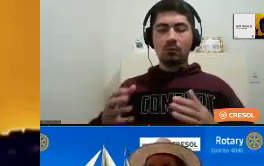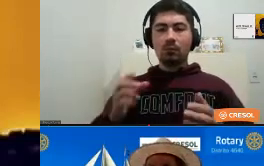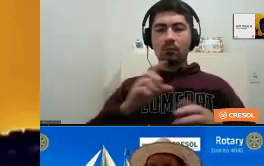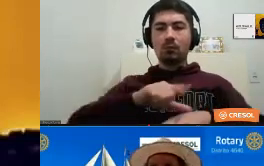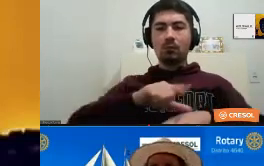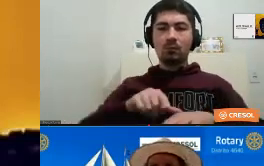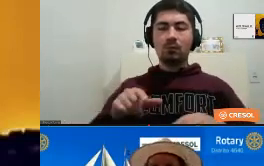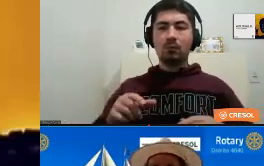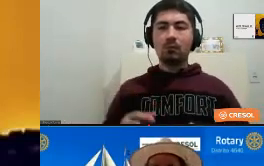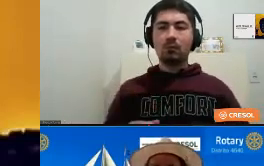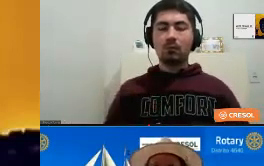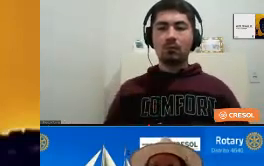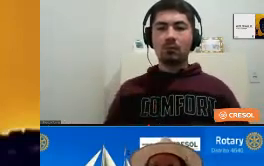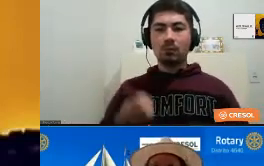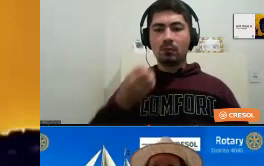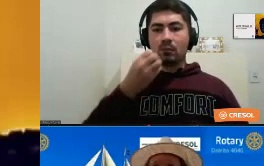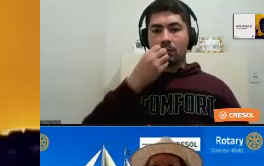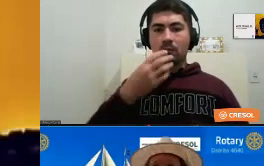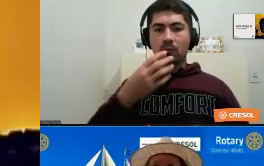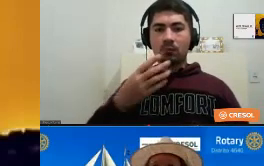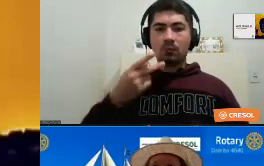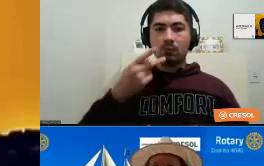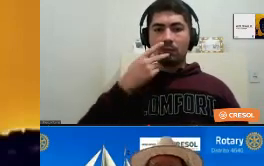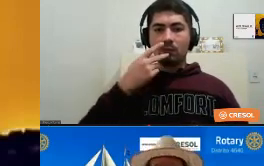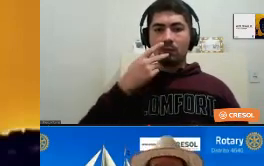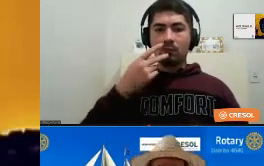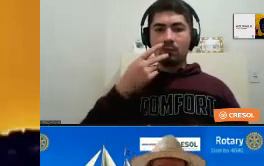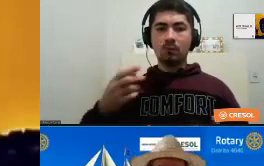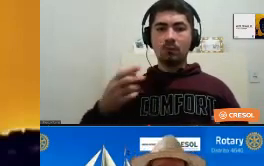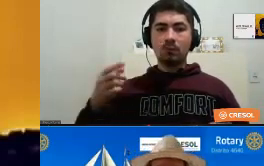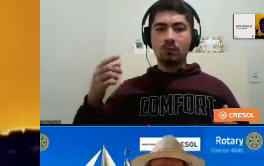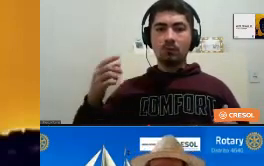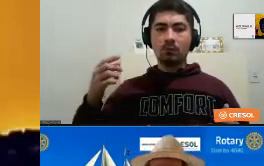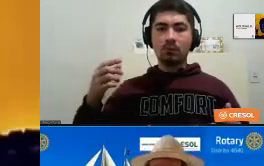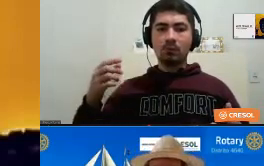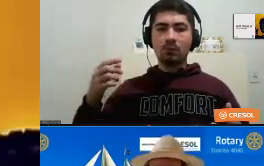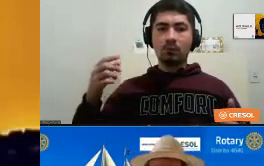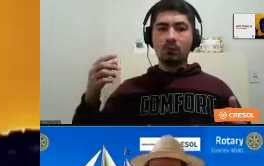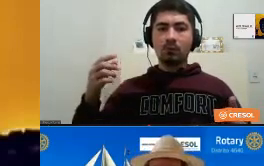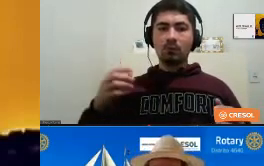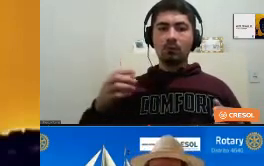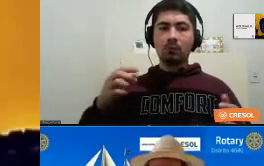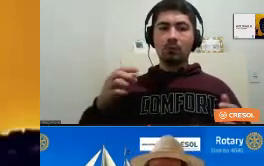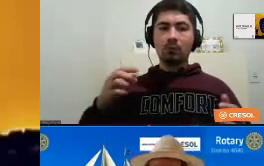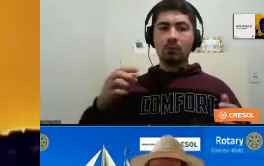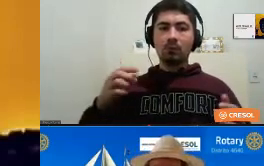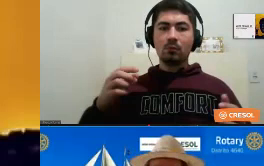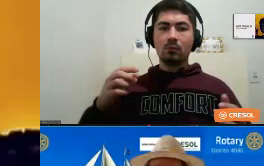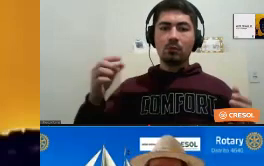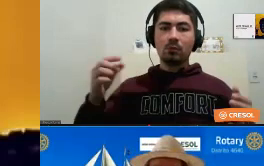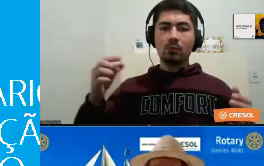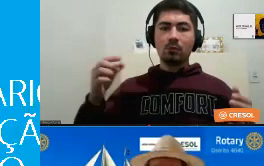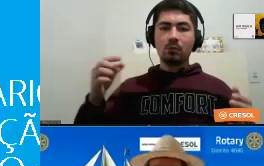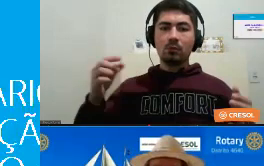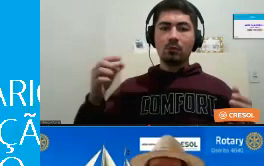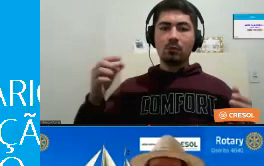Deixa eu falar um pouquinho sobre a região 31. Na região 31, quer dizer, nosso, são os grandes desafios que nós